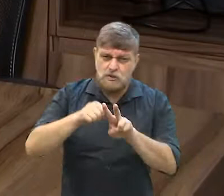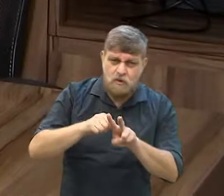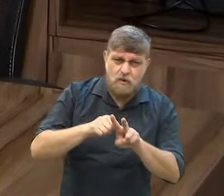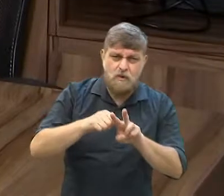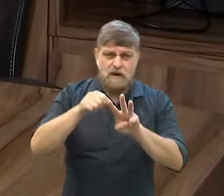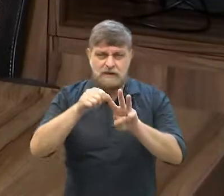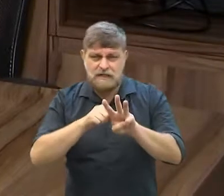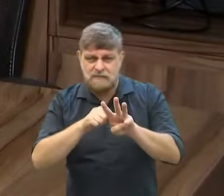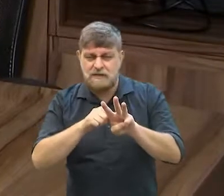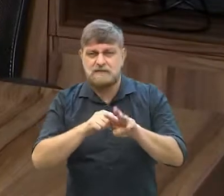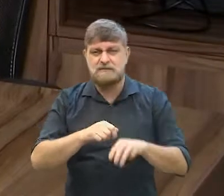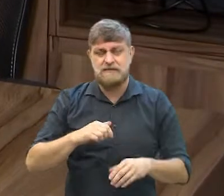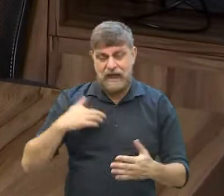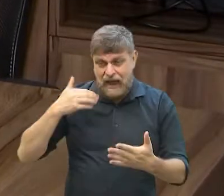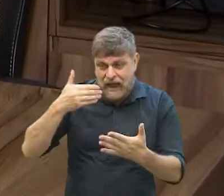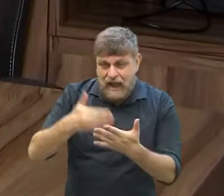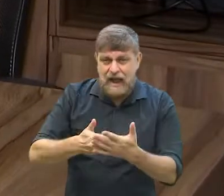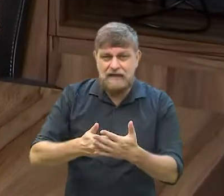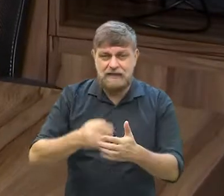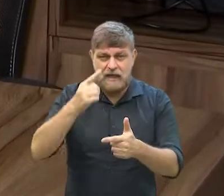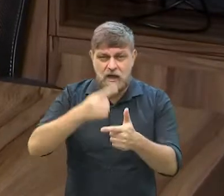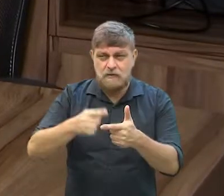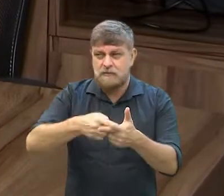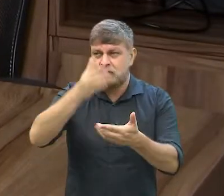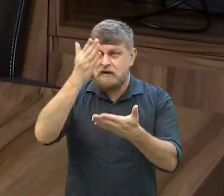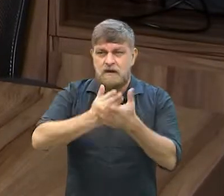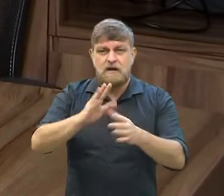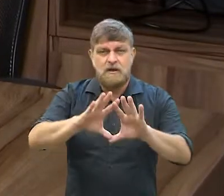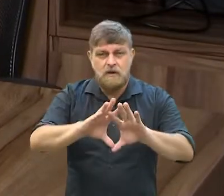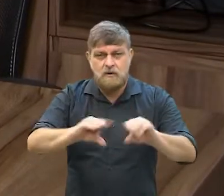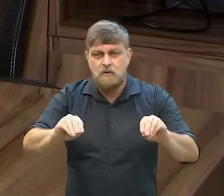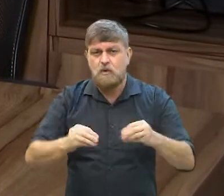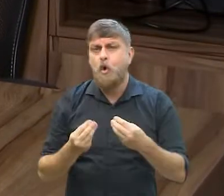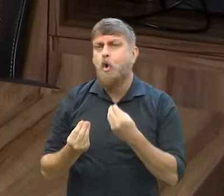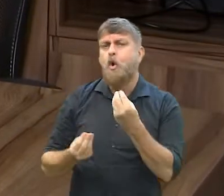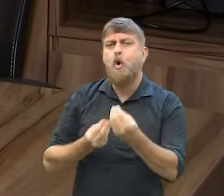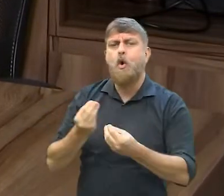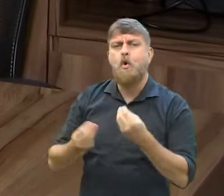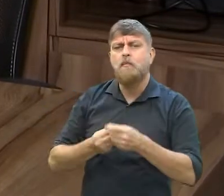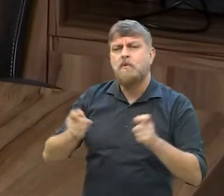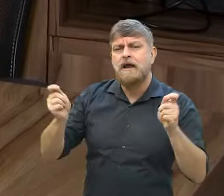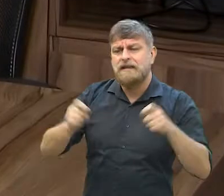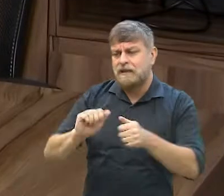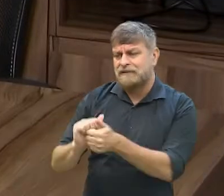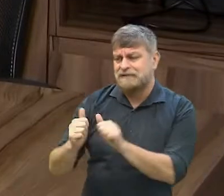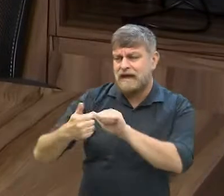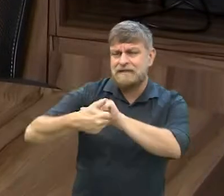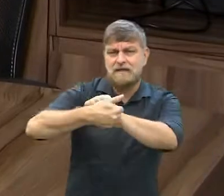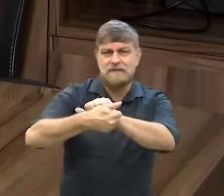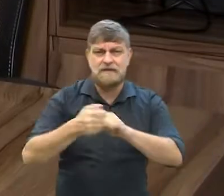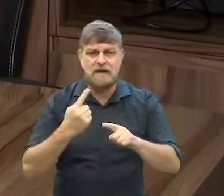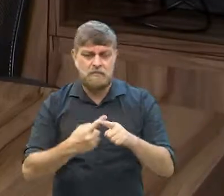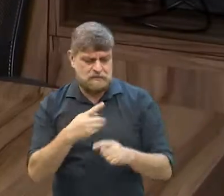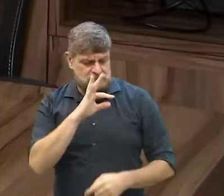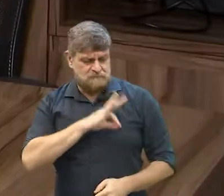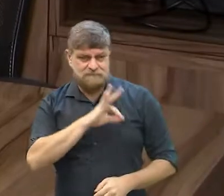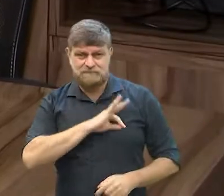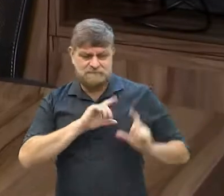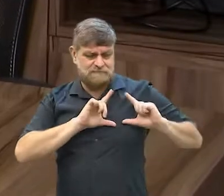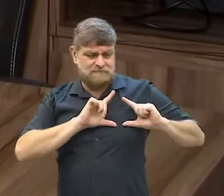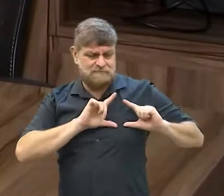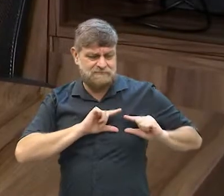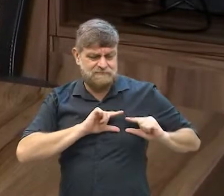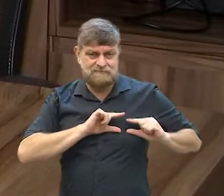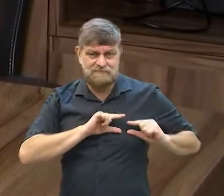meses até eu conseguir achar uma solução para o problema. Mas como que a gente consegue fazer essa readequação, já que o orçamento está menor,